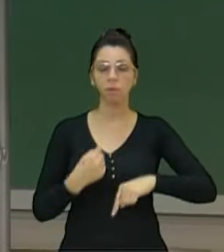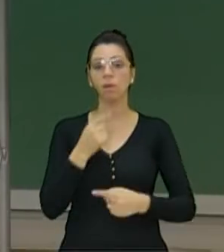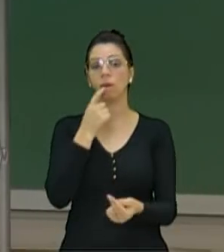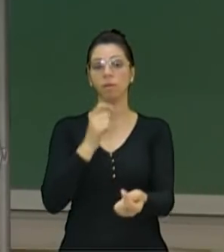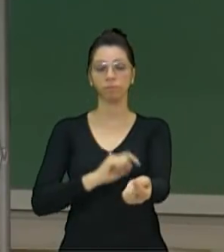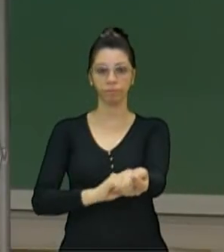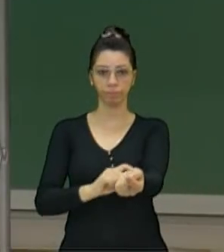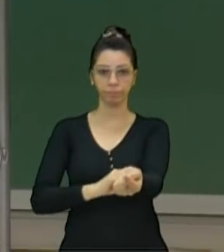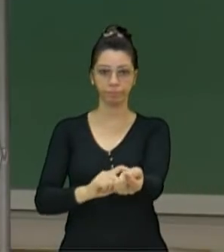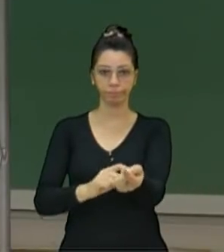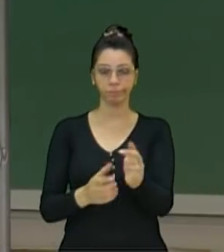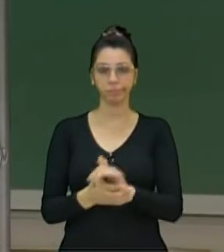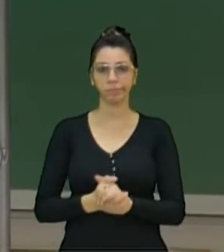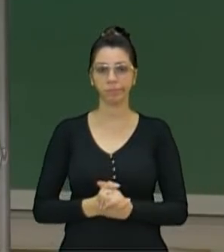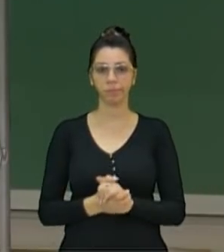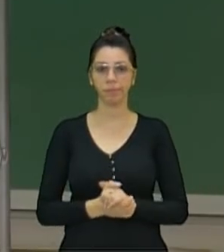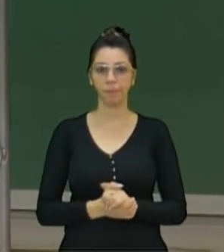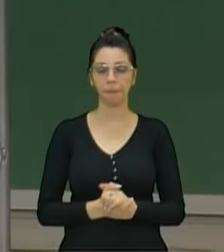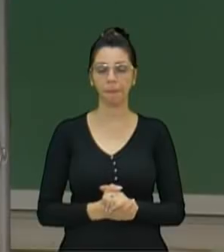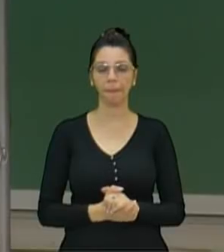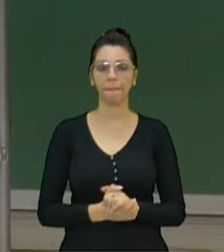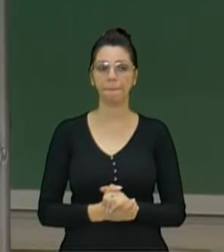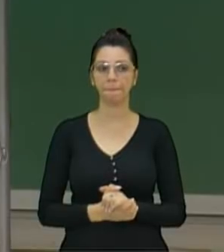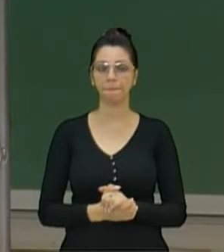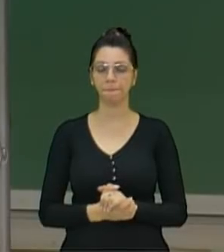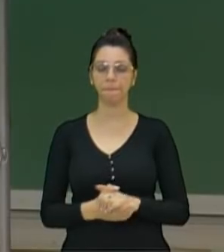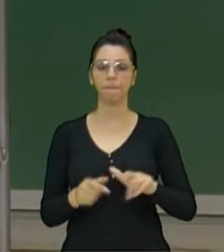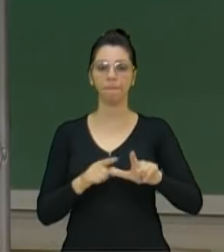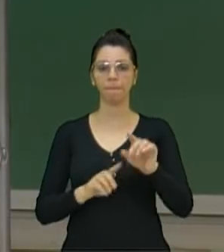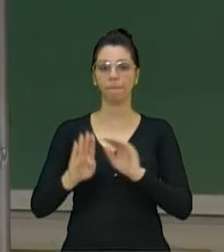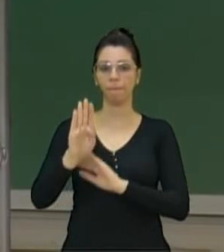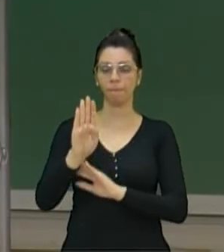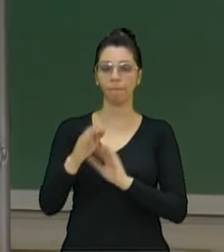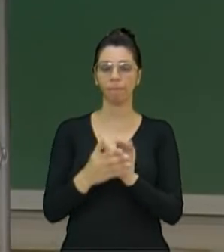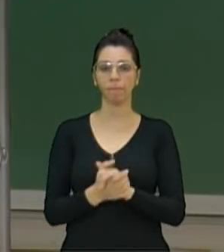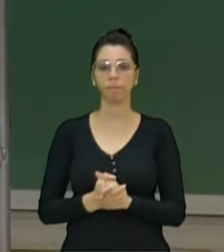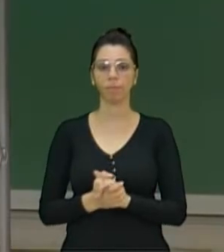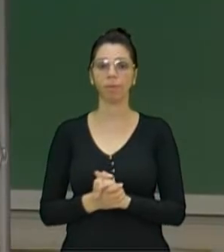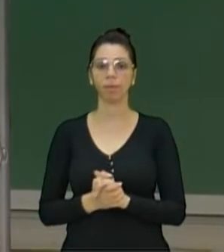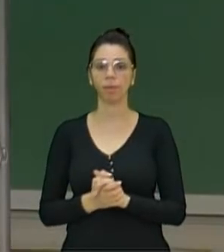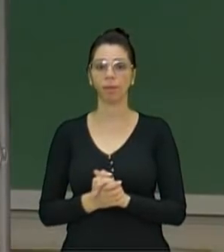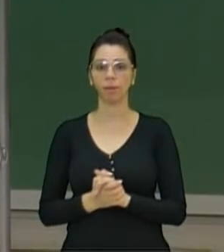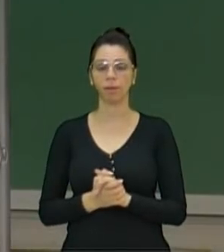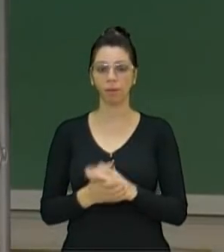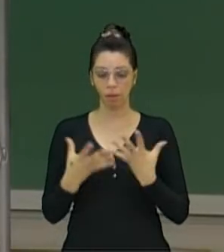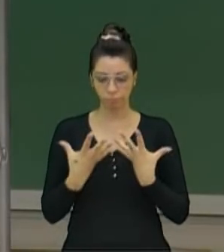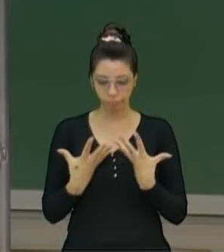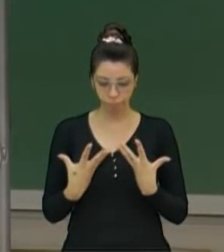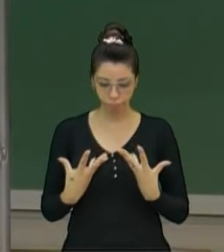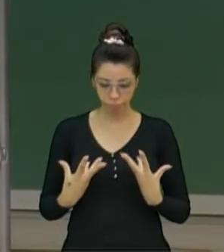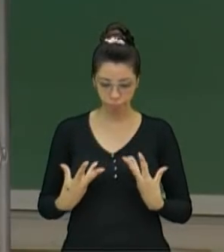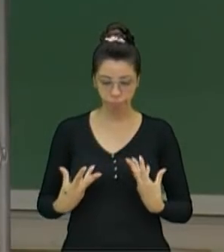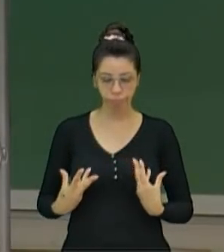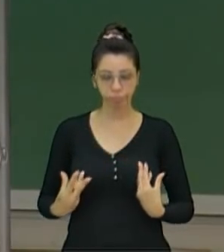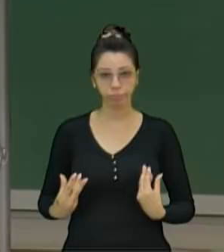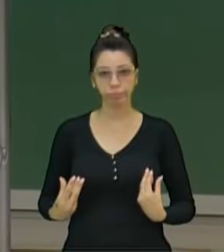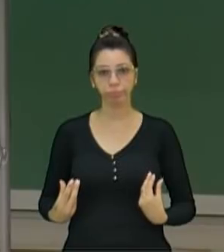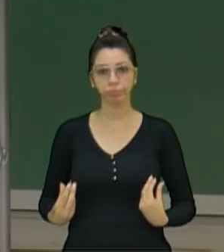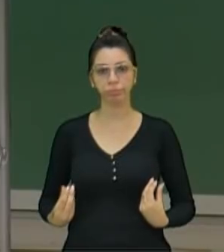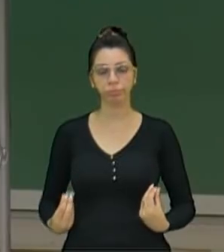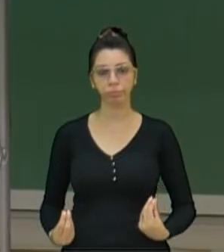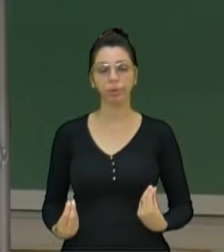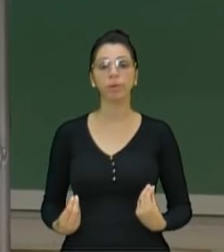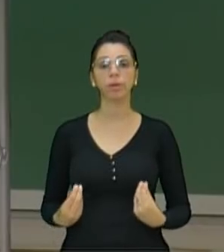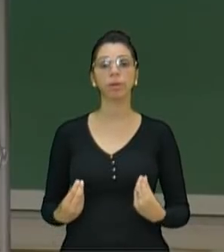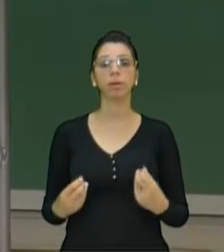sanguíneos, tá? A letra B, filtrar organismos nocivos, quer dizer, aqueles que fazem mal para nós, para